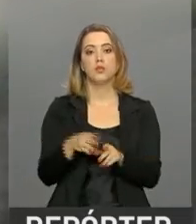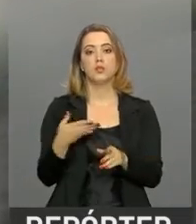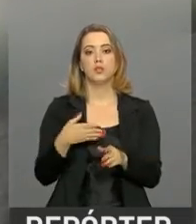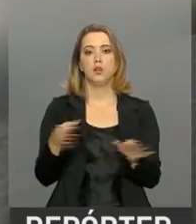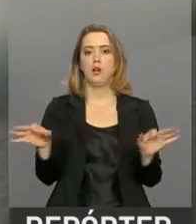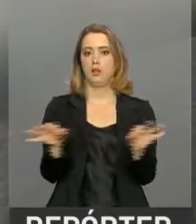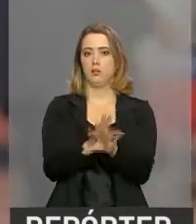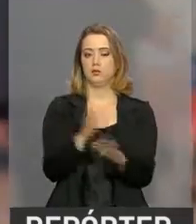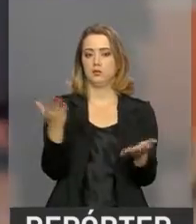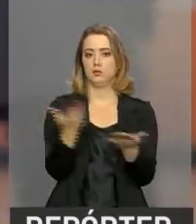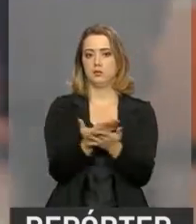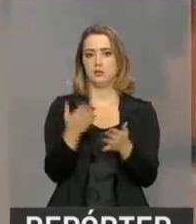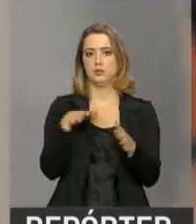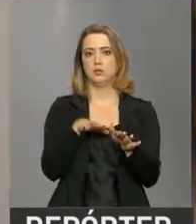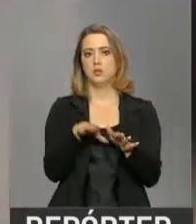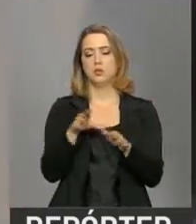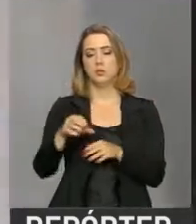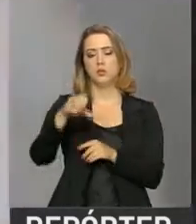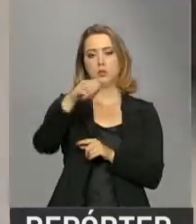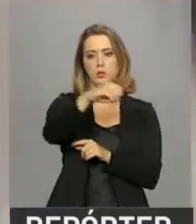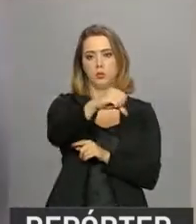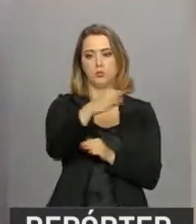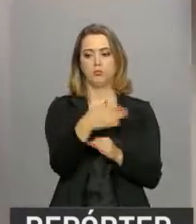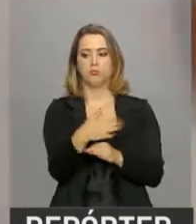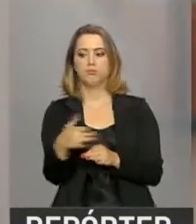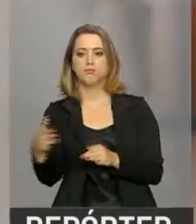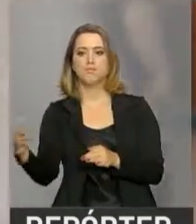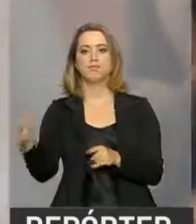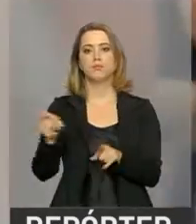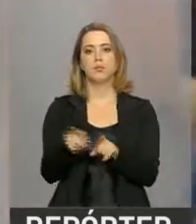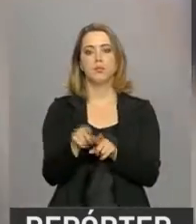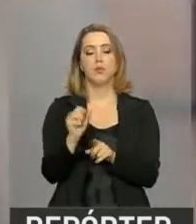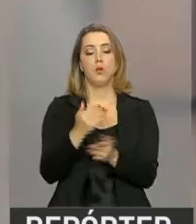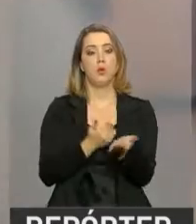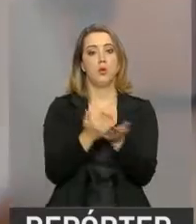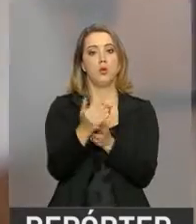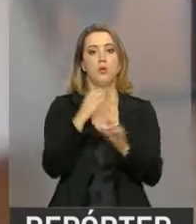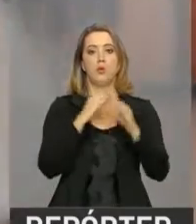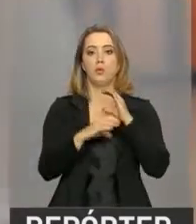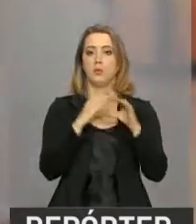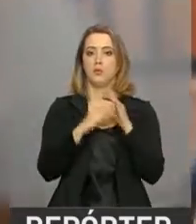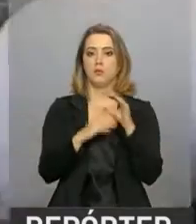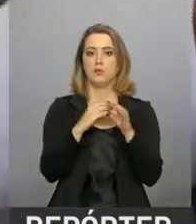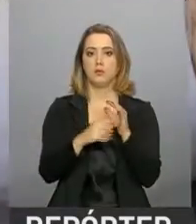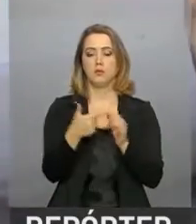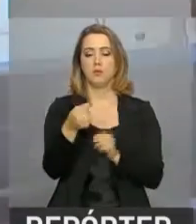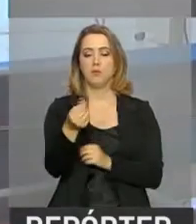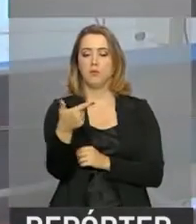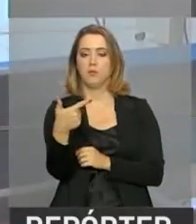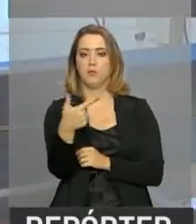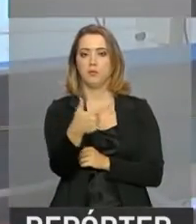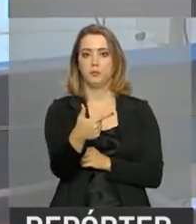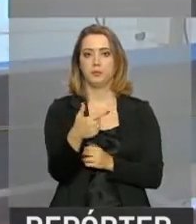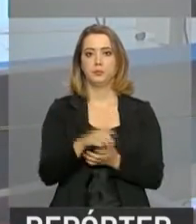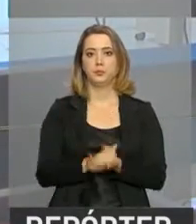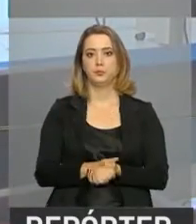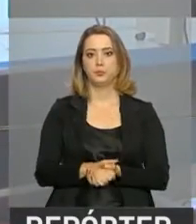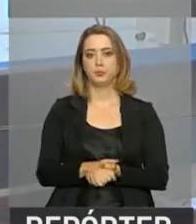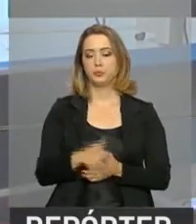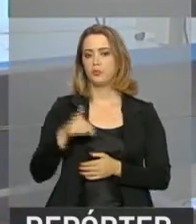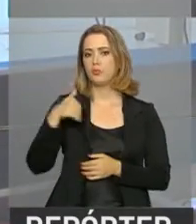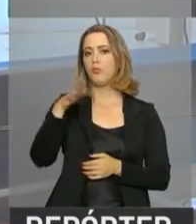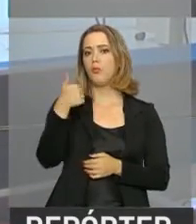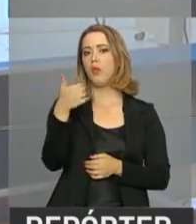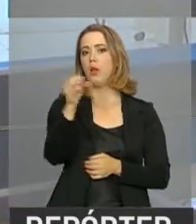da regulamentação pela agência nacional de telecomunicações que começou em 2012 mas de